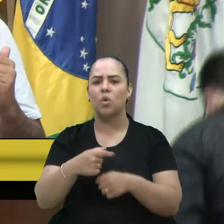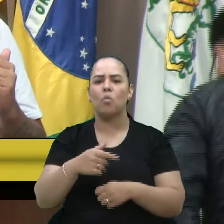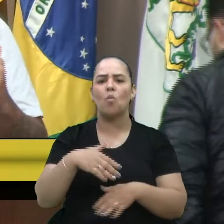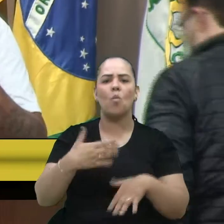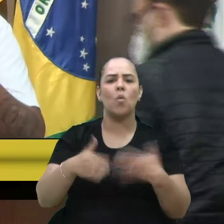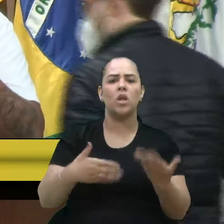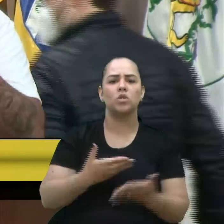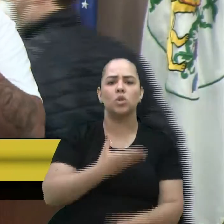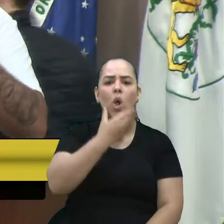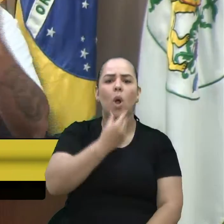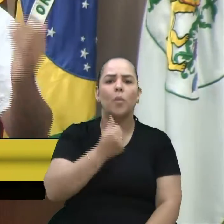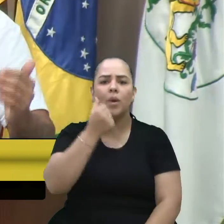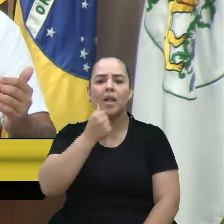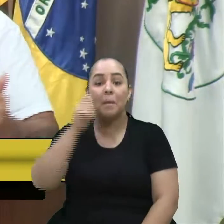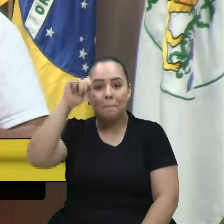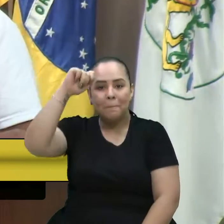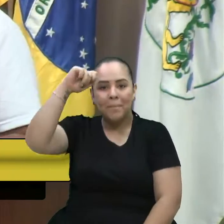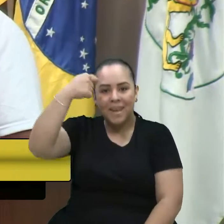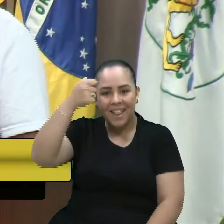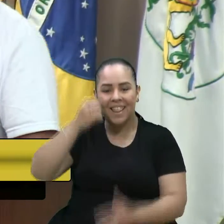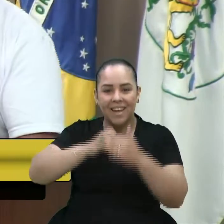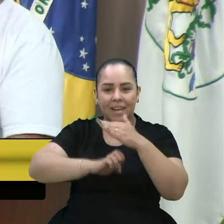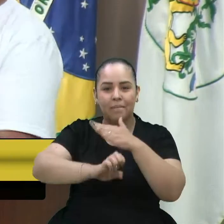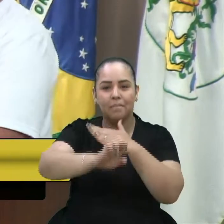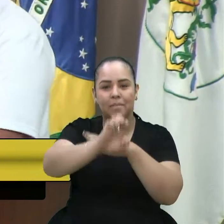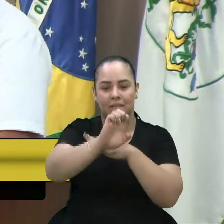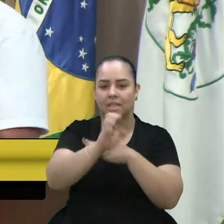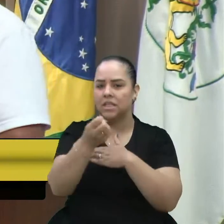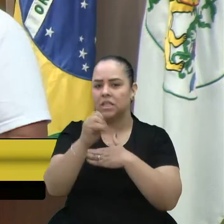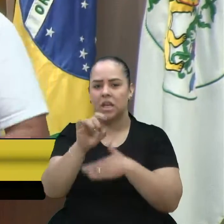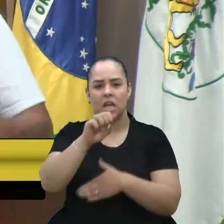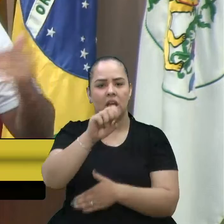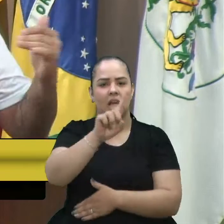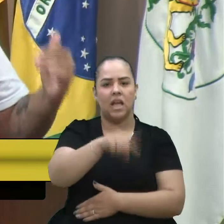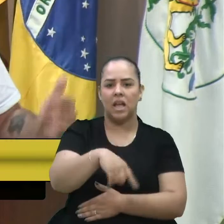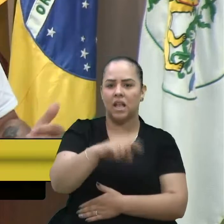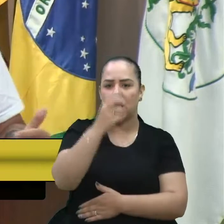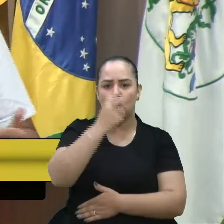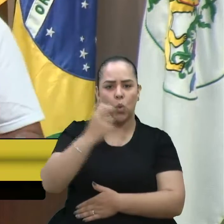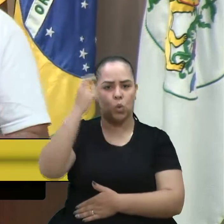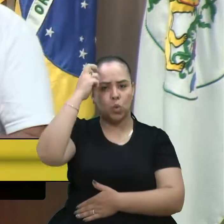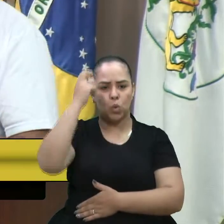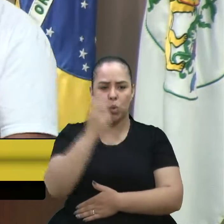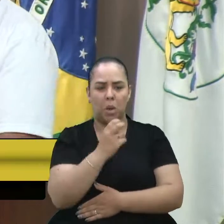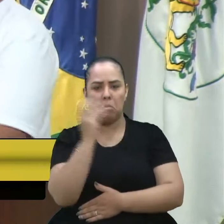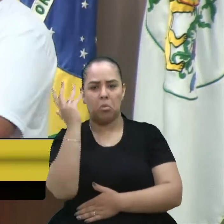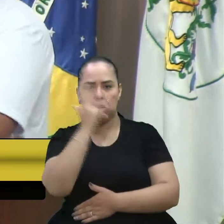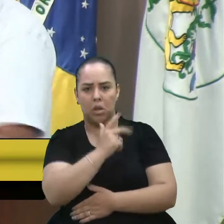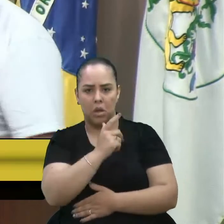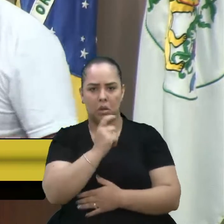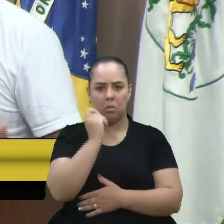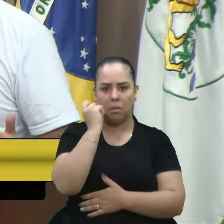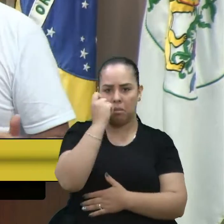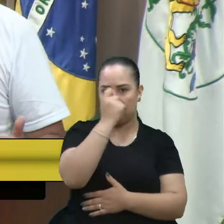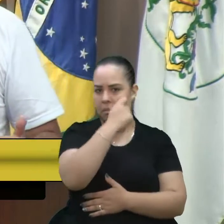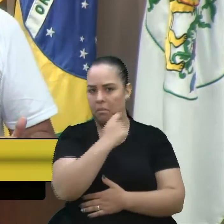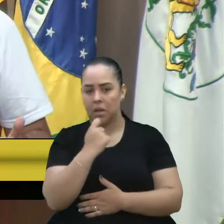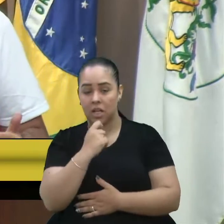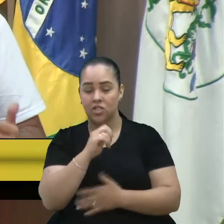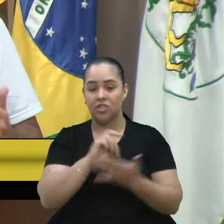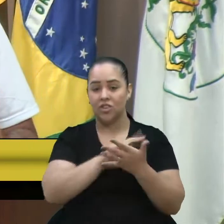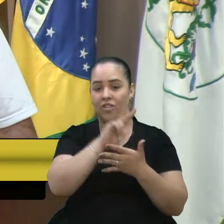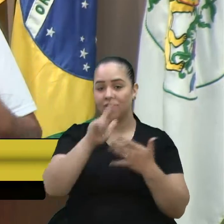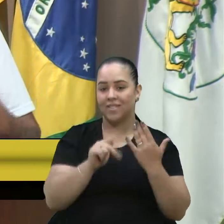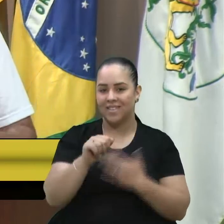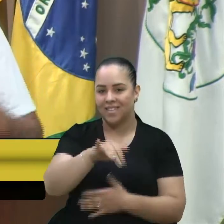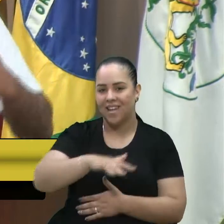mulheres negras empreendem, seja na cultura, na beleza, né, em diversas áreas.